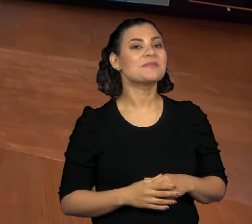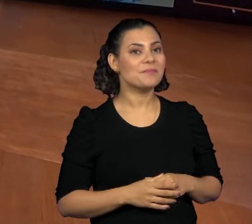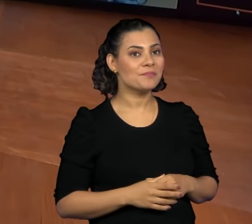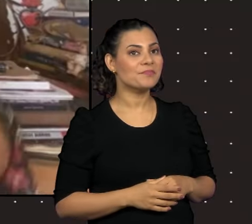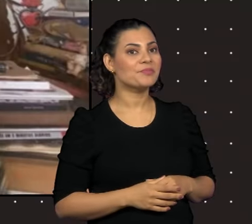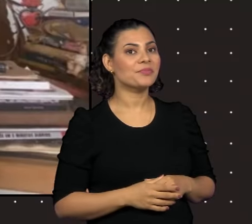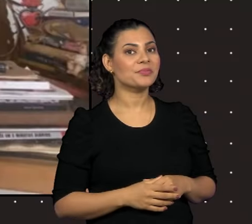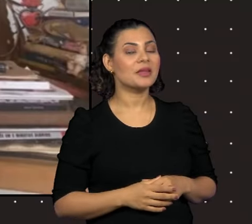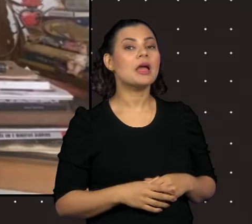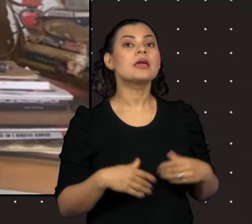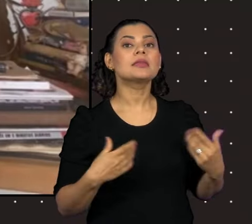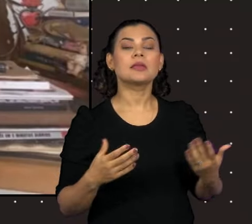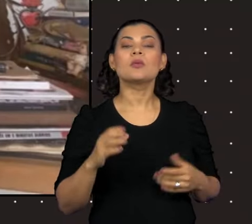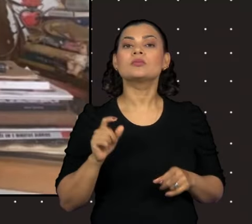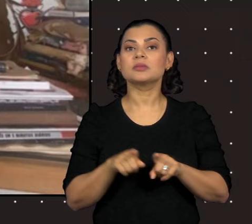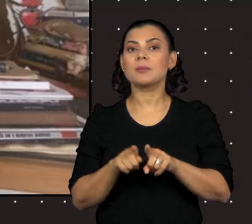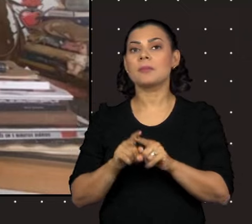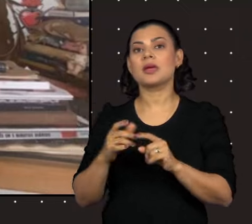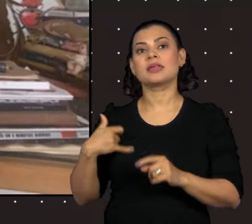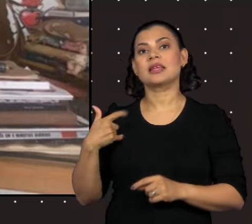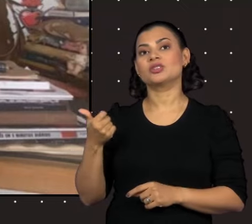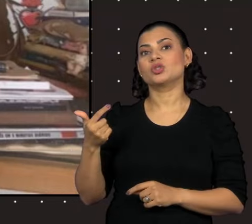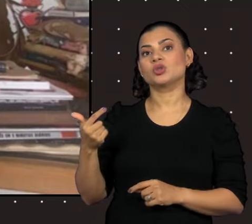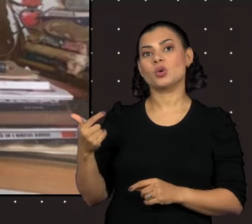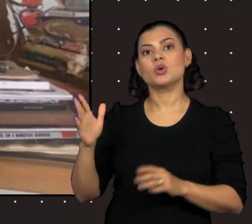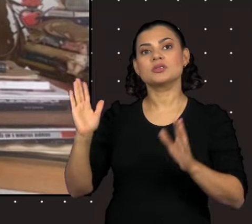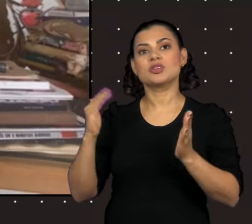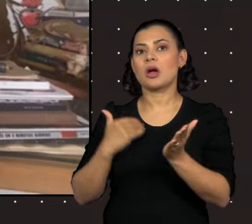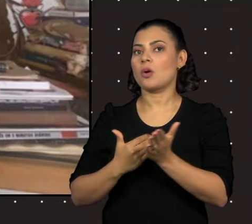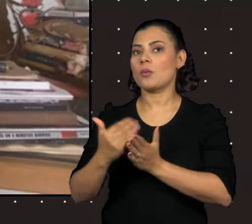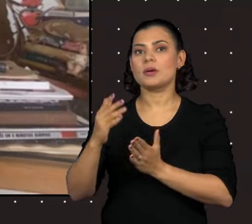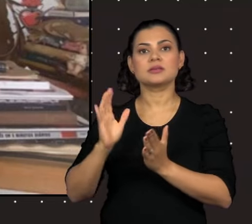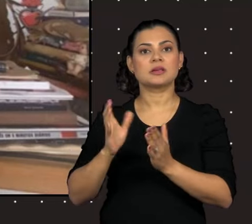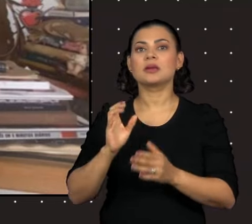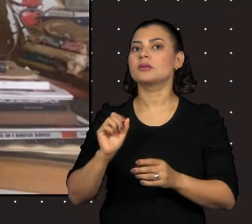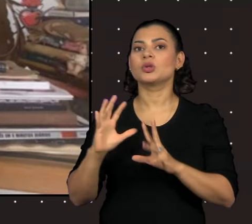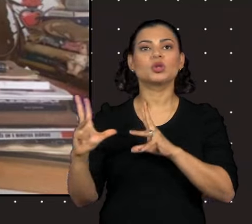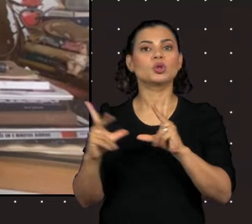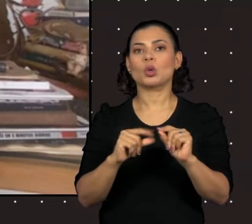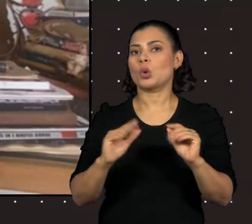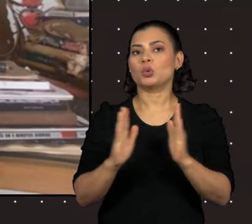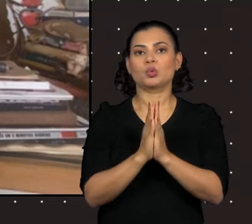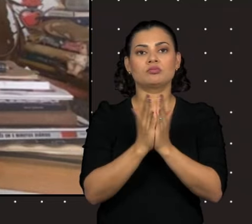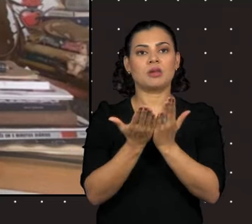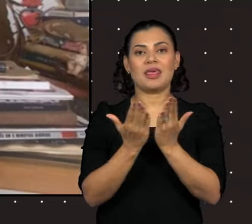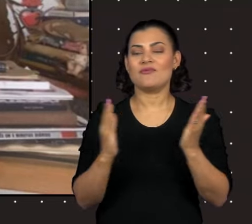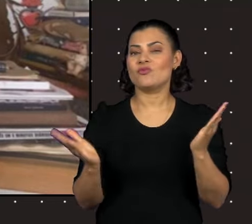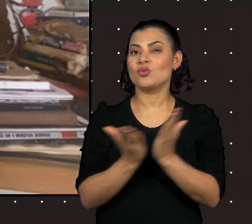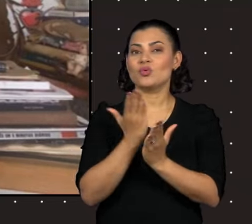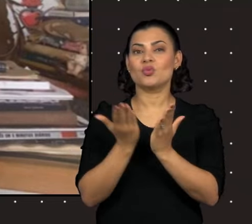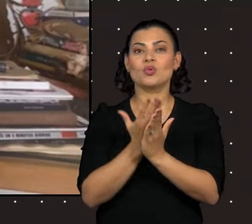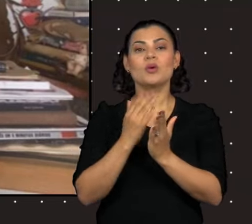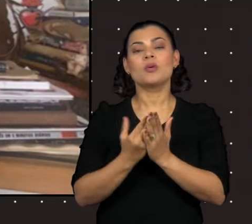um dos seus favoritos. Essa de Queiroz, com 12, já na puberdade, com 12 anos, eu já tinha lido toda a coleção. Monteiro Lobato, essa de